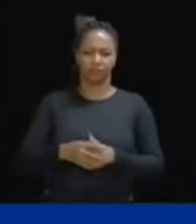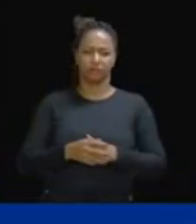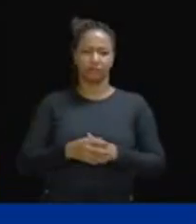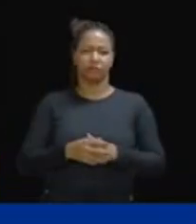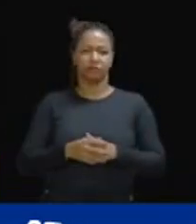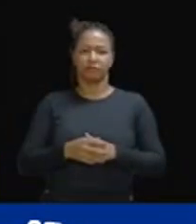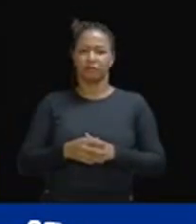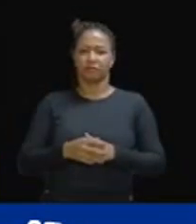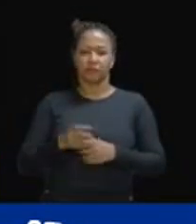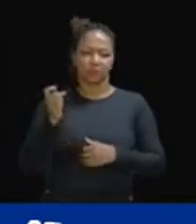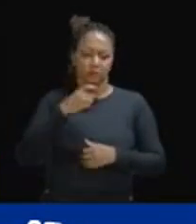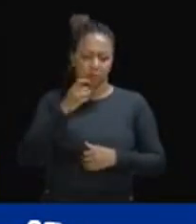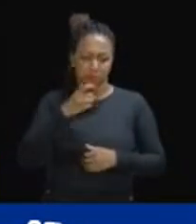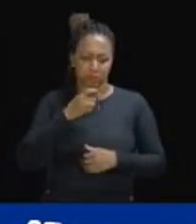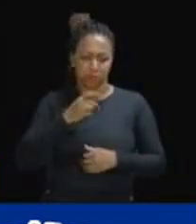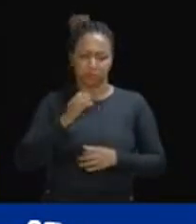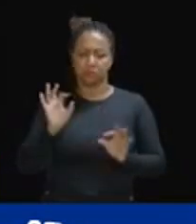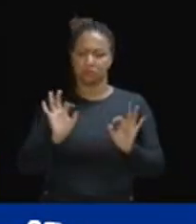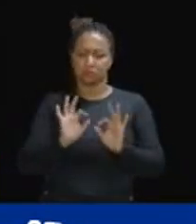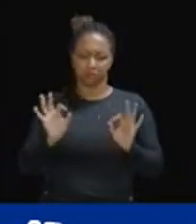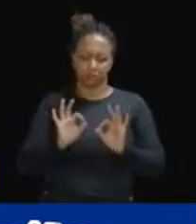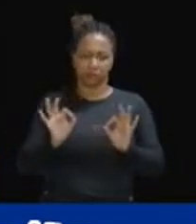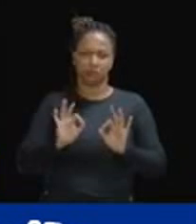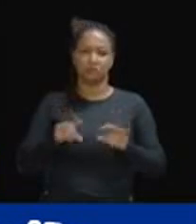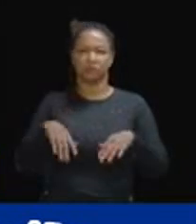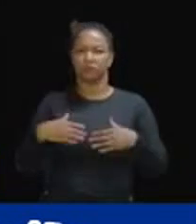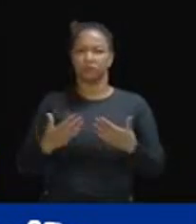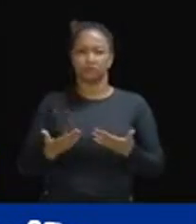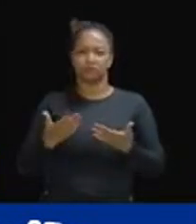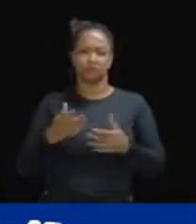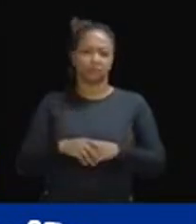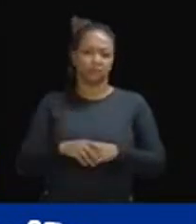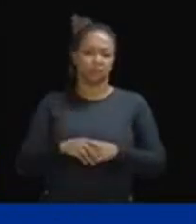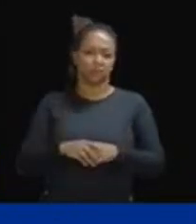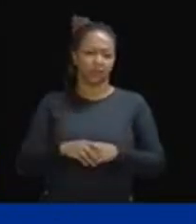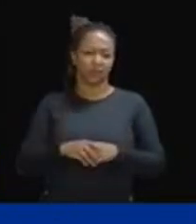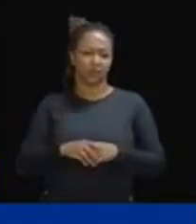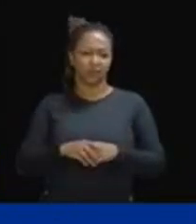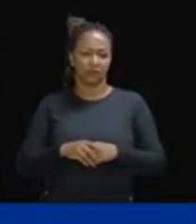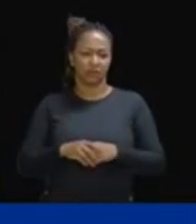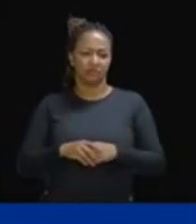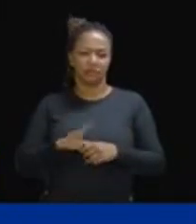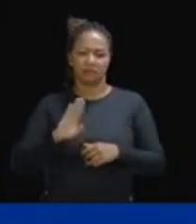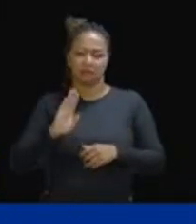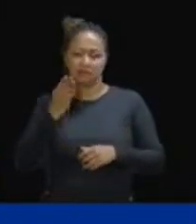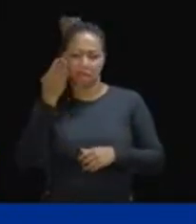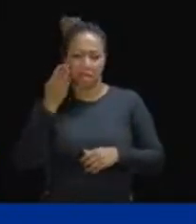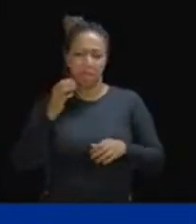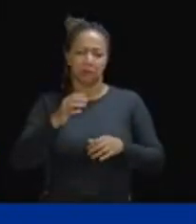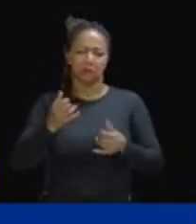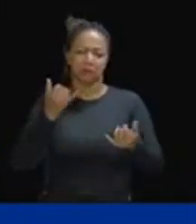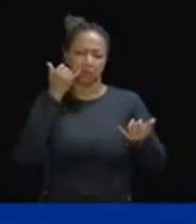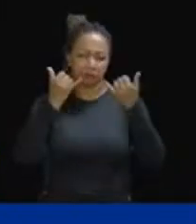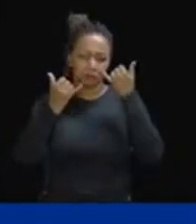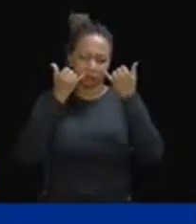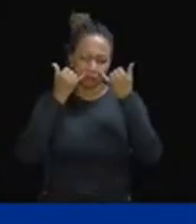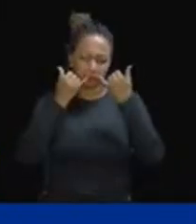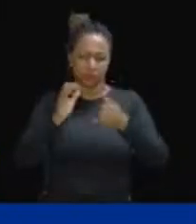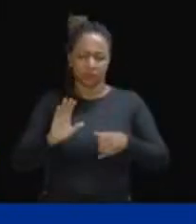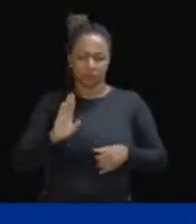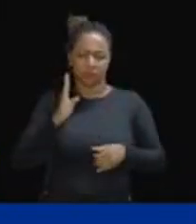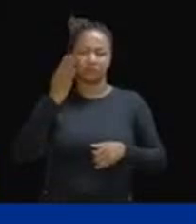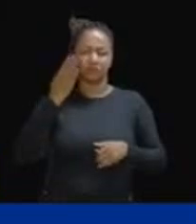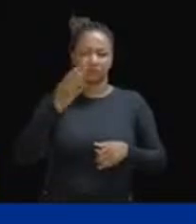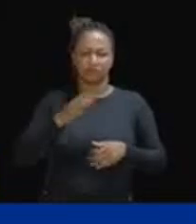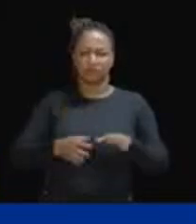afirmação de calúnia, difamação ou injúria, e tampouco fato sabidamente inverídico, uma vez que, de acordo com o juiz